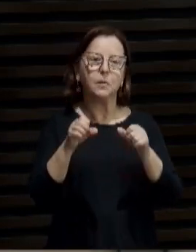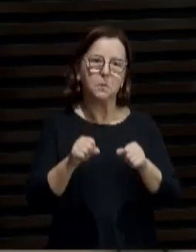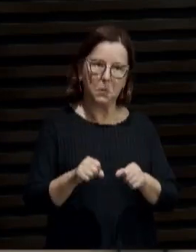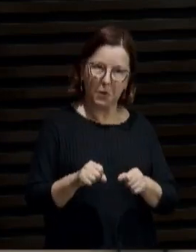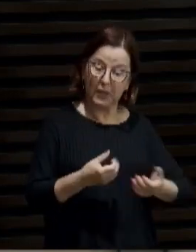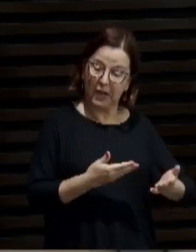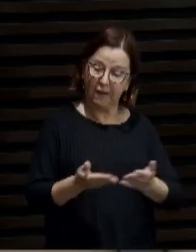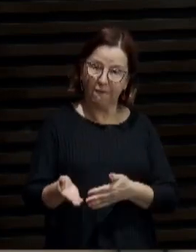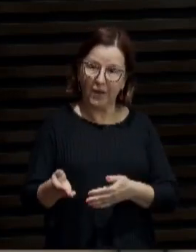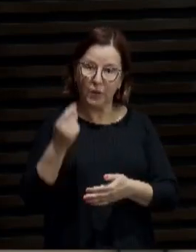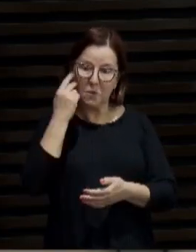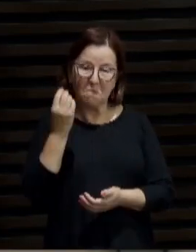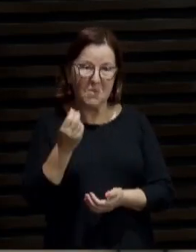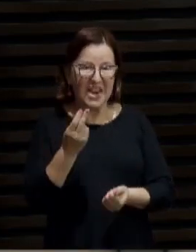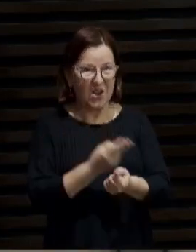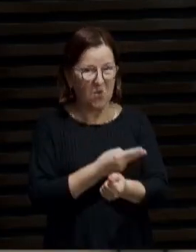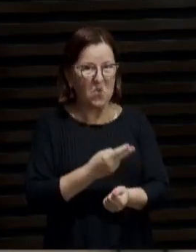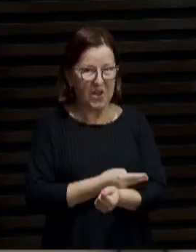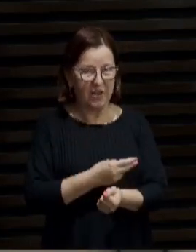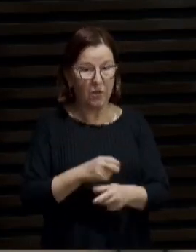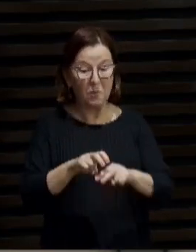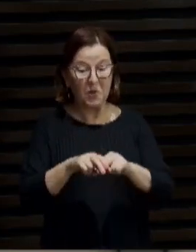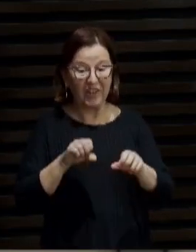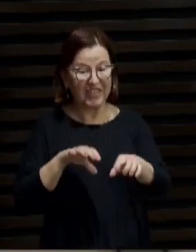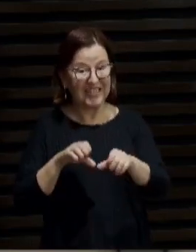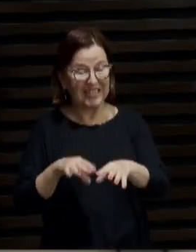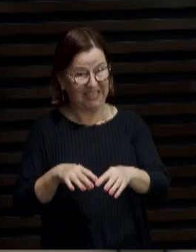ao engano por ensinos inconsistentes ou heréticos. Isso você pode.